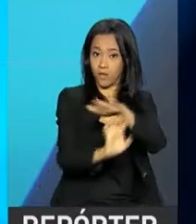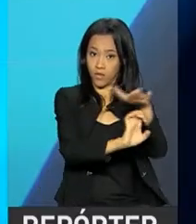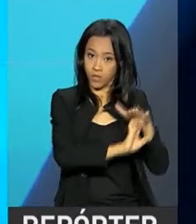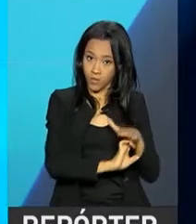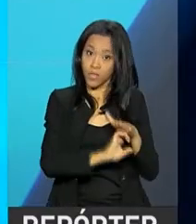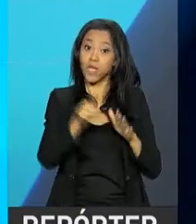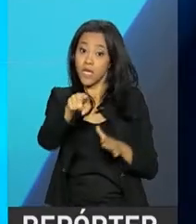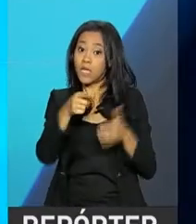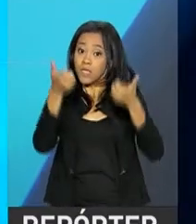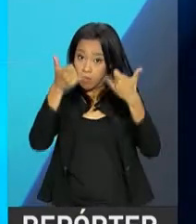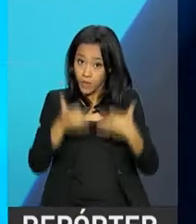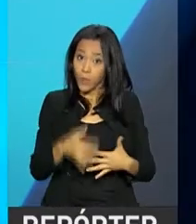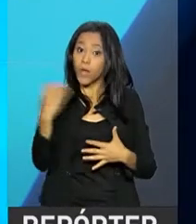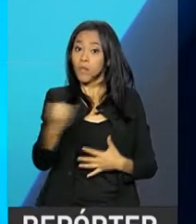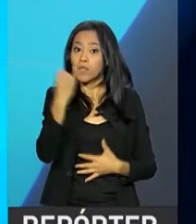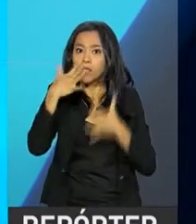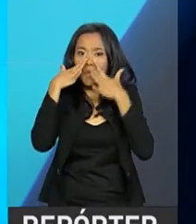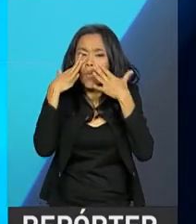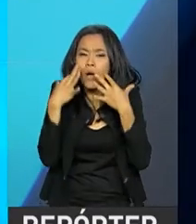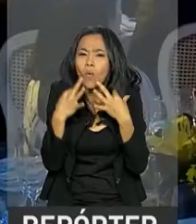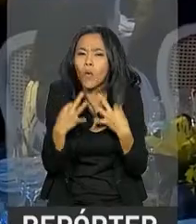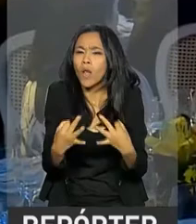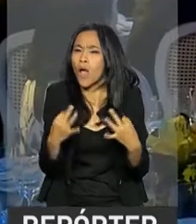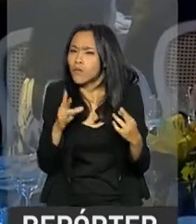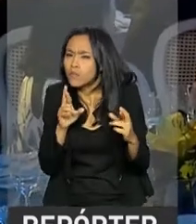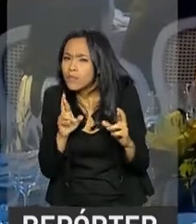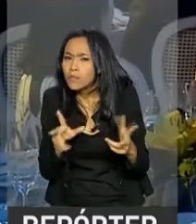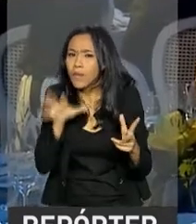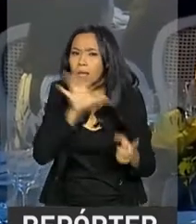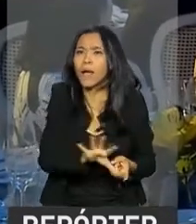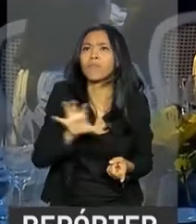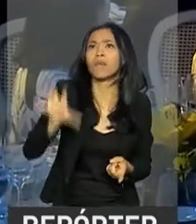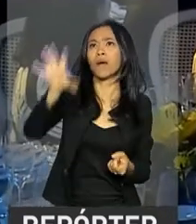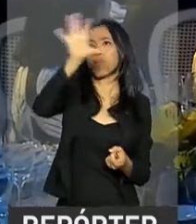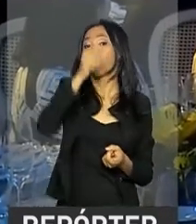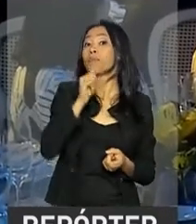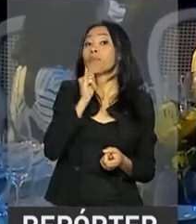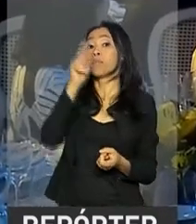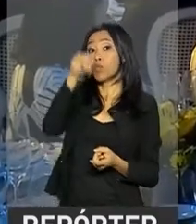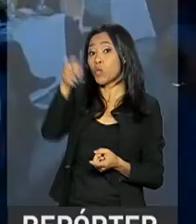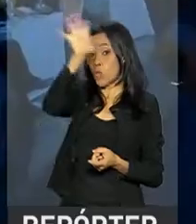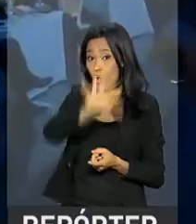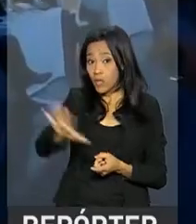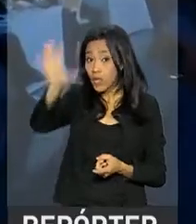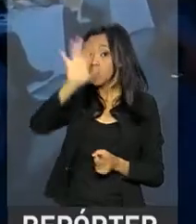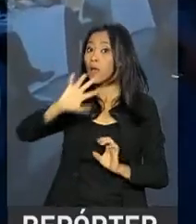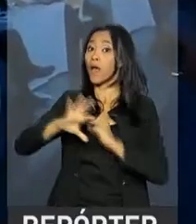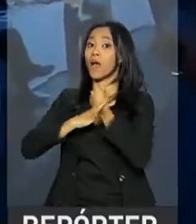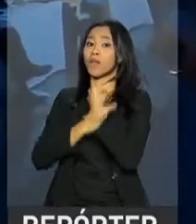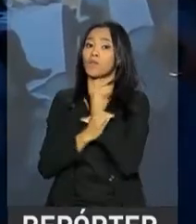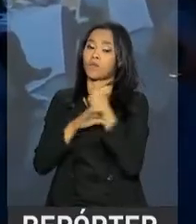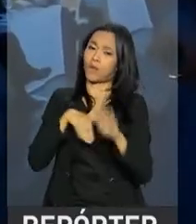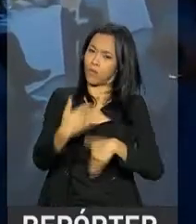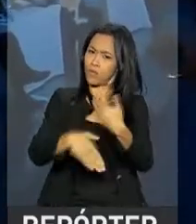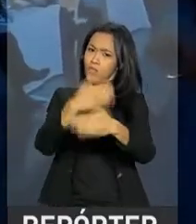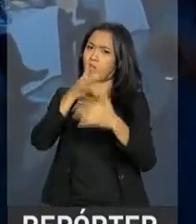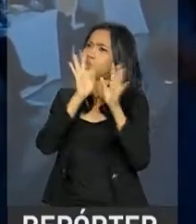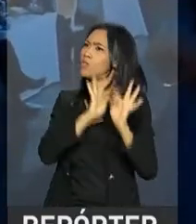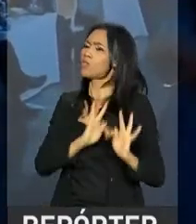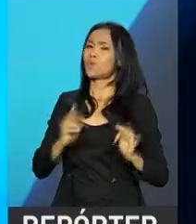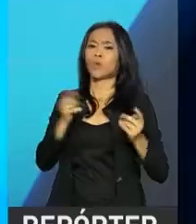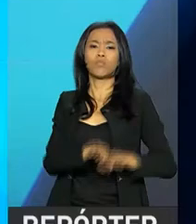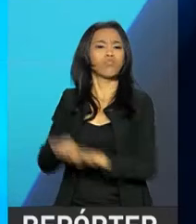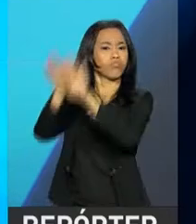Temer explicou a importância de ter um olhar diferenciado para as regiões, como o Nordeste, para garantir o desenvolvimento de todo o